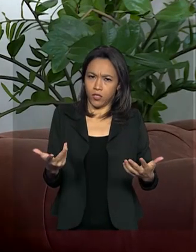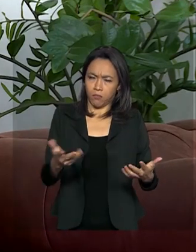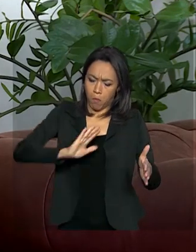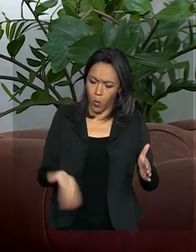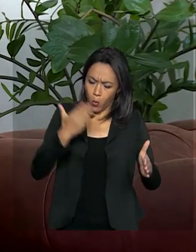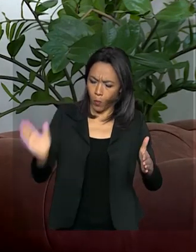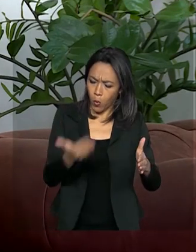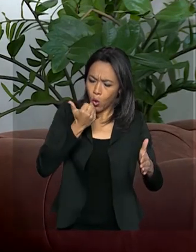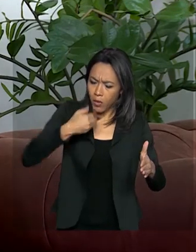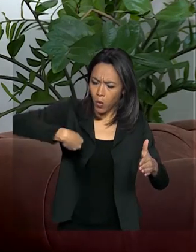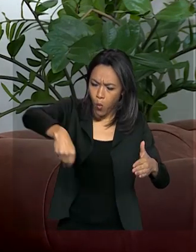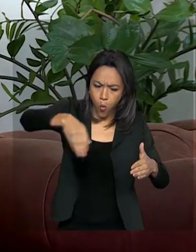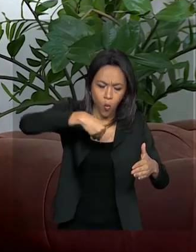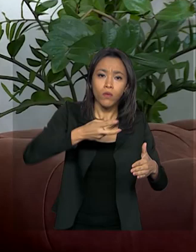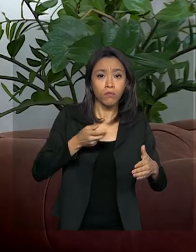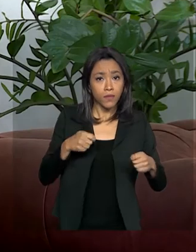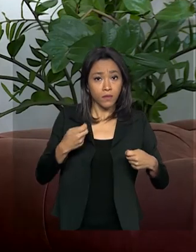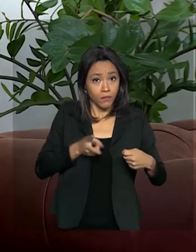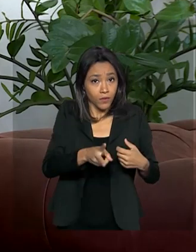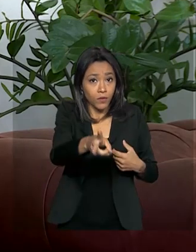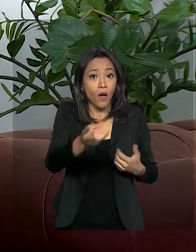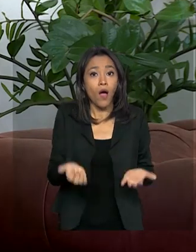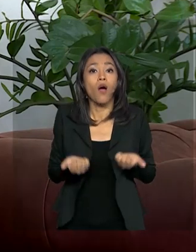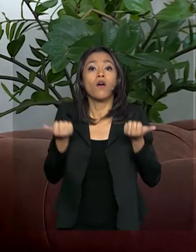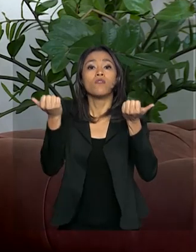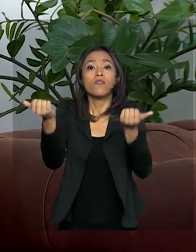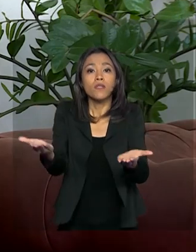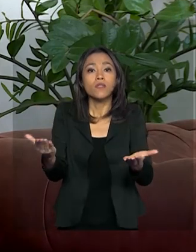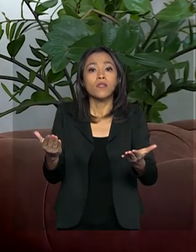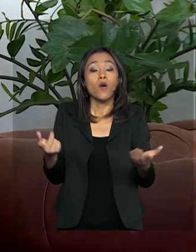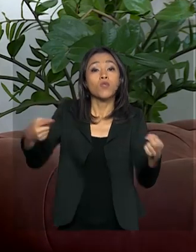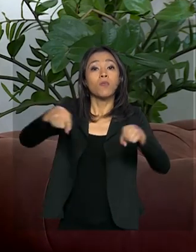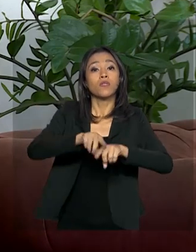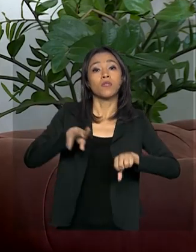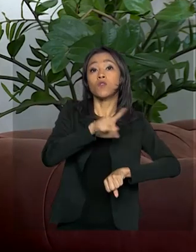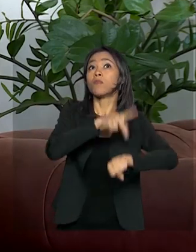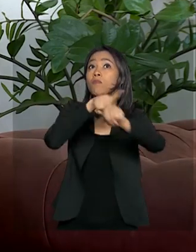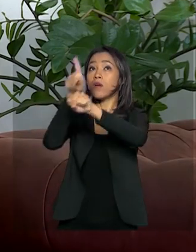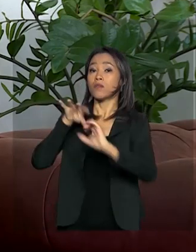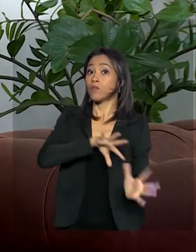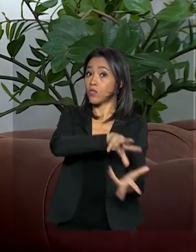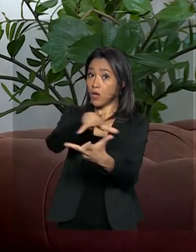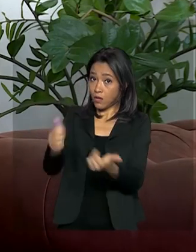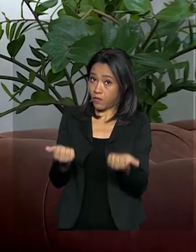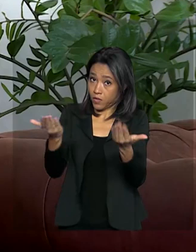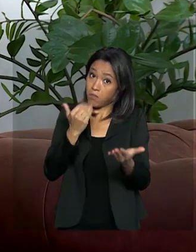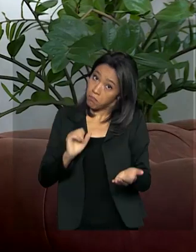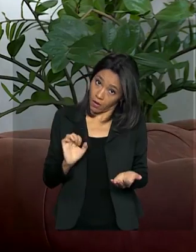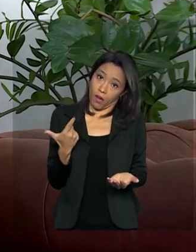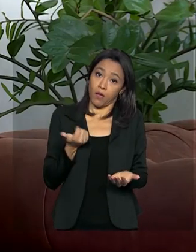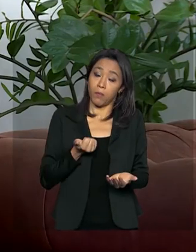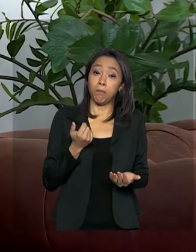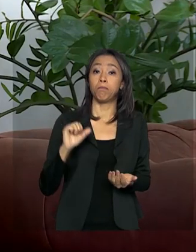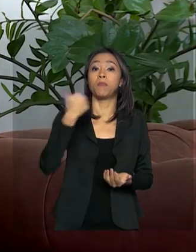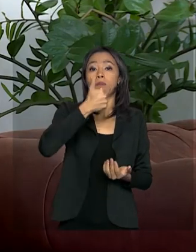produção de alimentos ela tem que continuar fornecendo aos seus parceiros internacionais claro que primeiro a gente